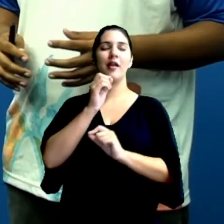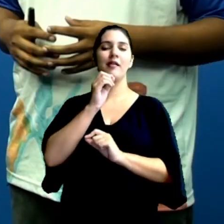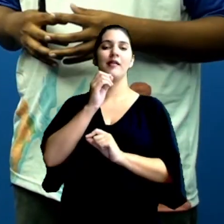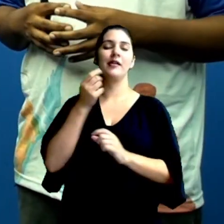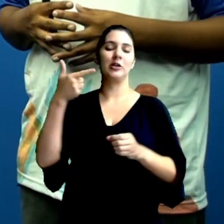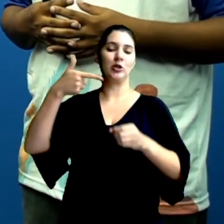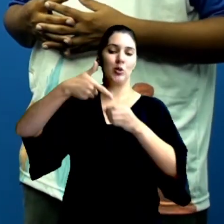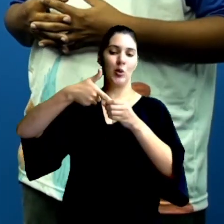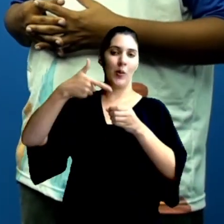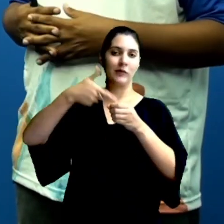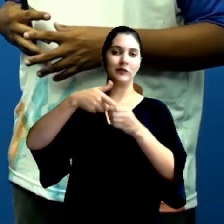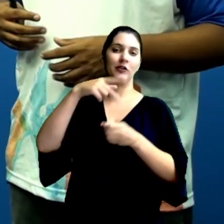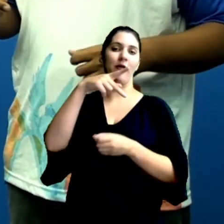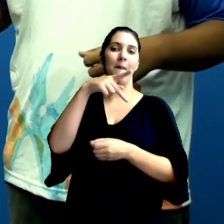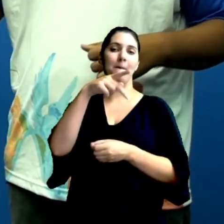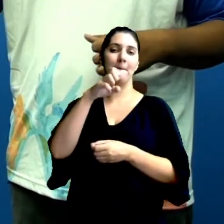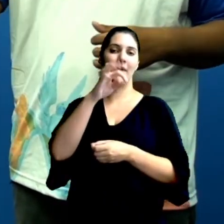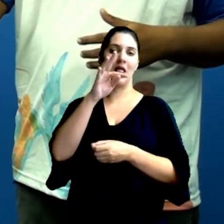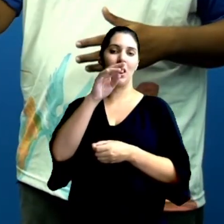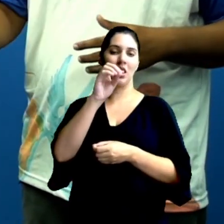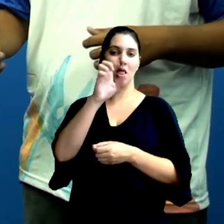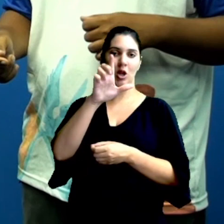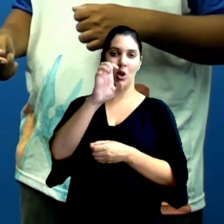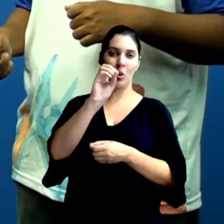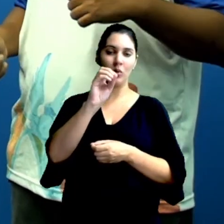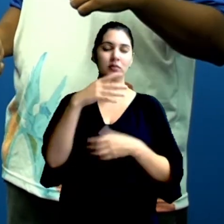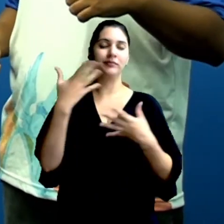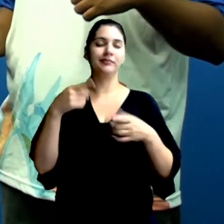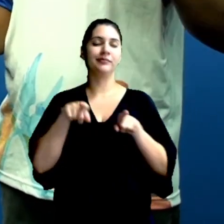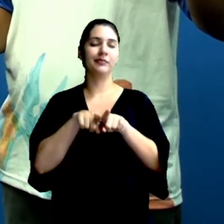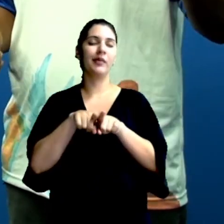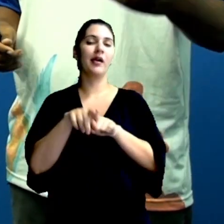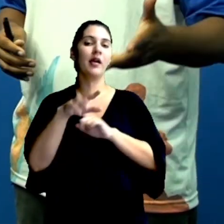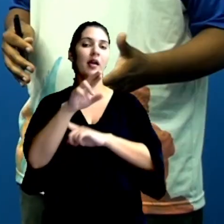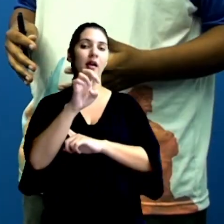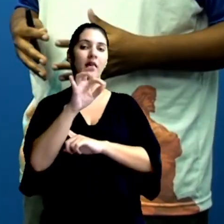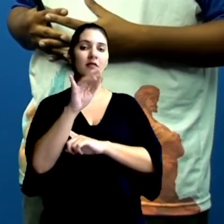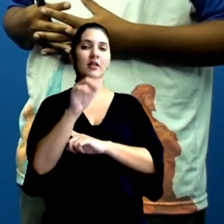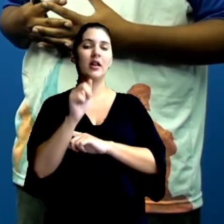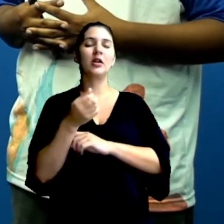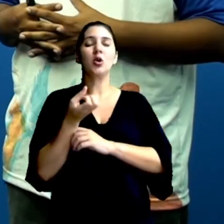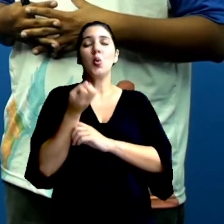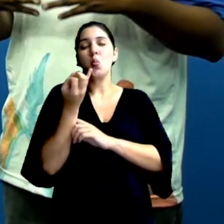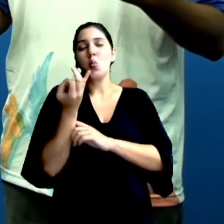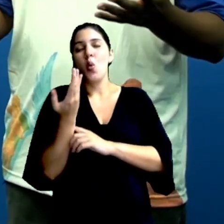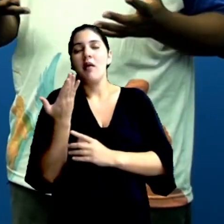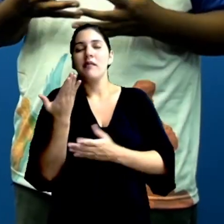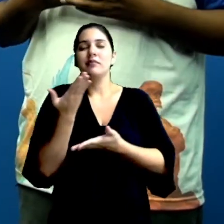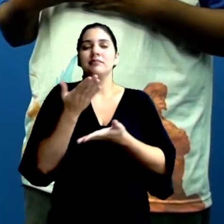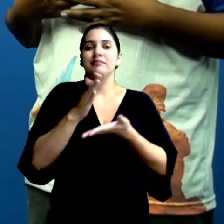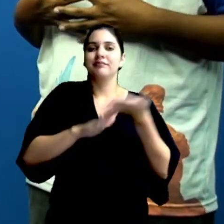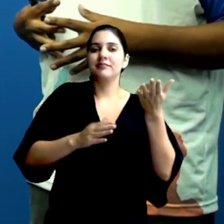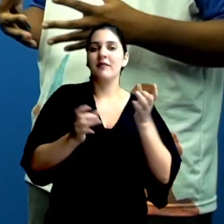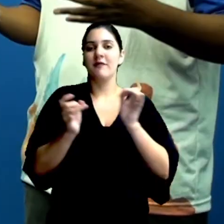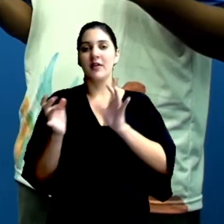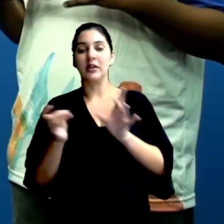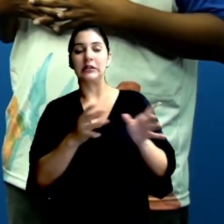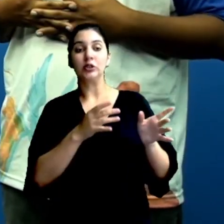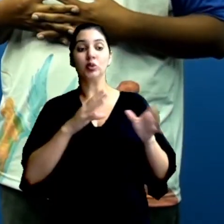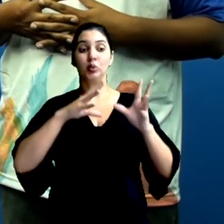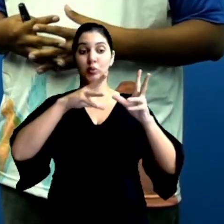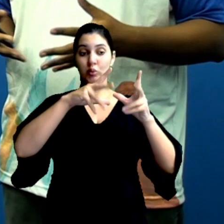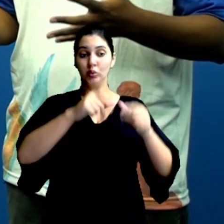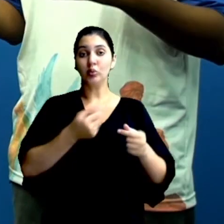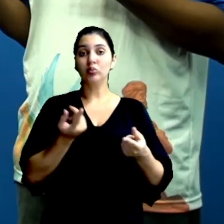questão do petróleo, o custo da refinaria, quanto é que está sendo vendido o barril, e tudo isso repercute, né, que